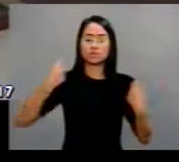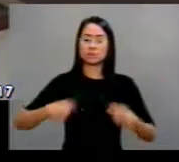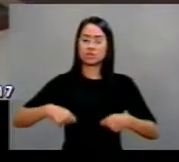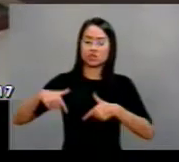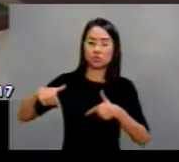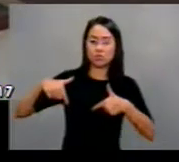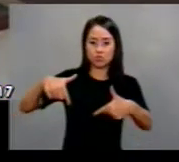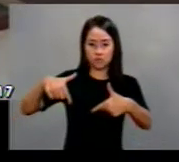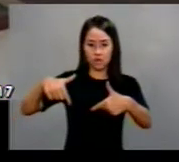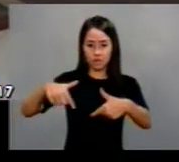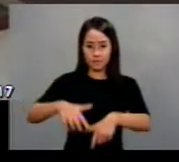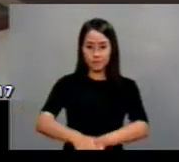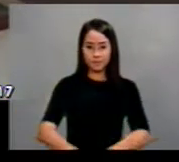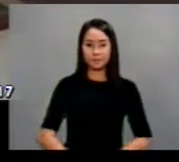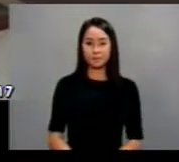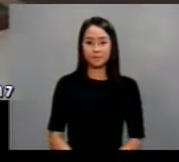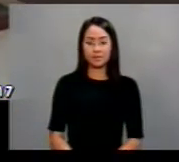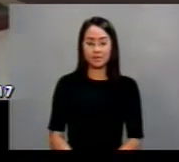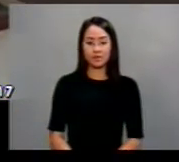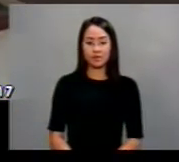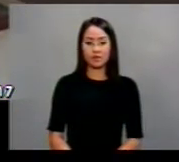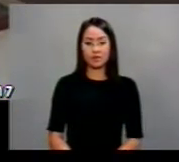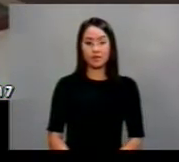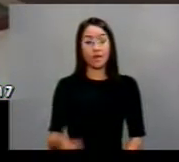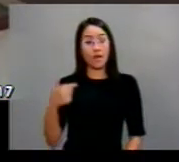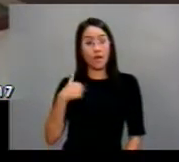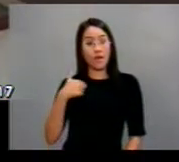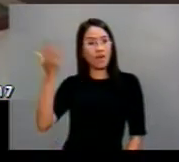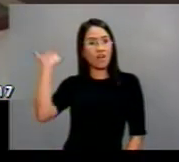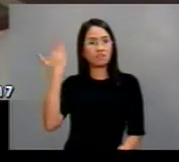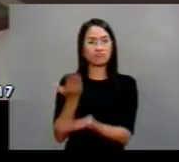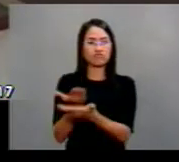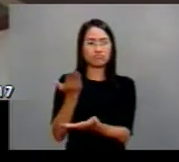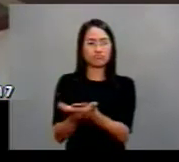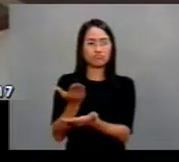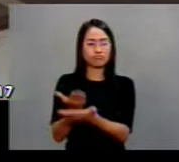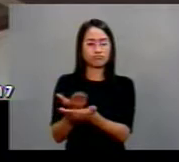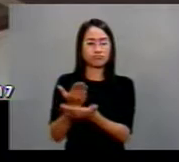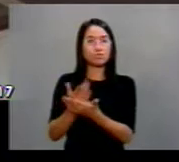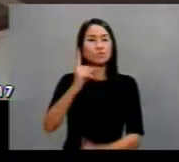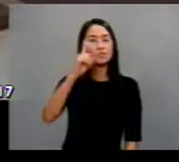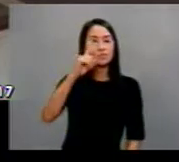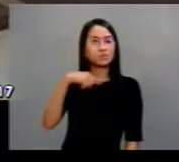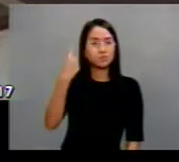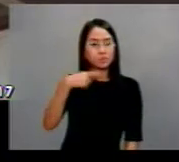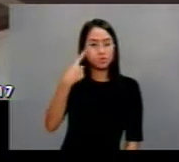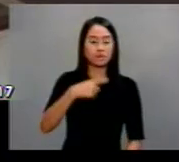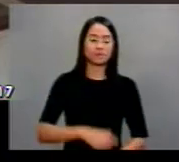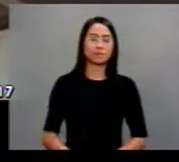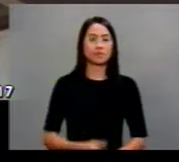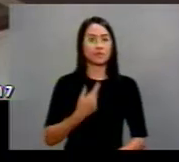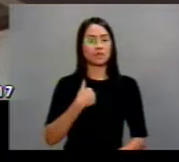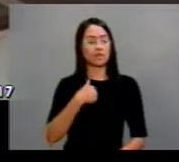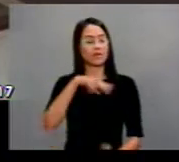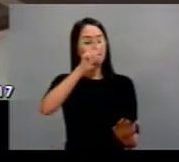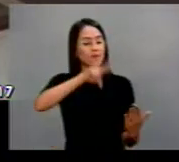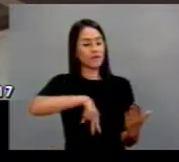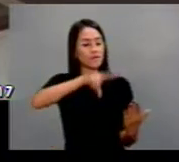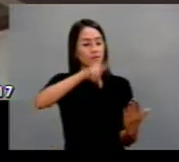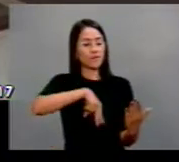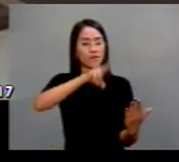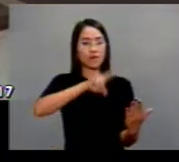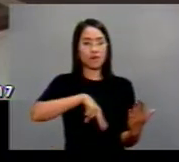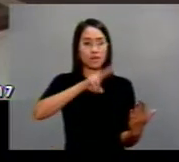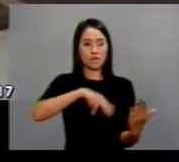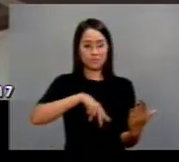democracia. Eu ainda, estudante de Direito, li uma peça jurídica da qual